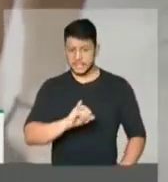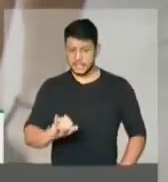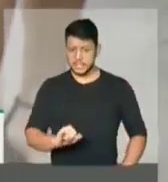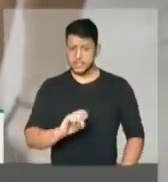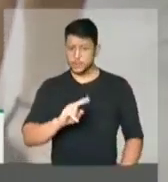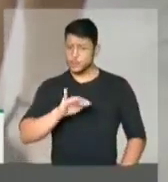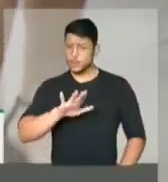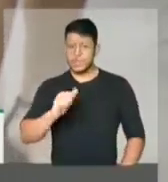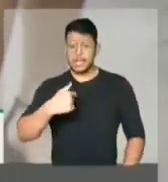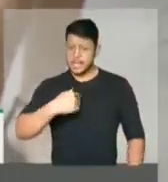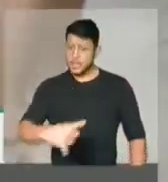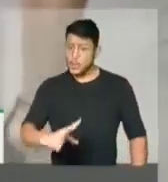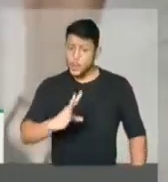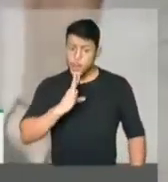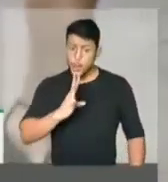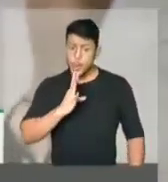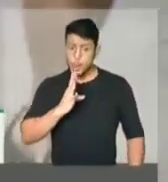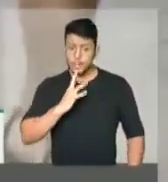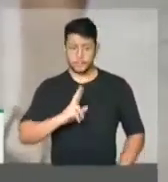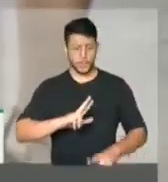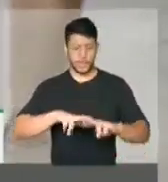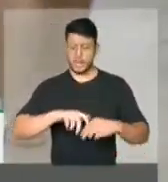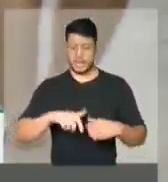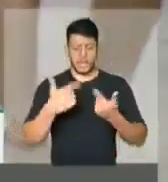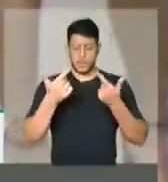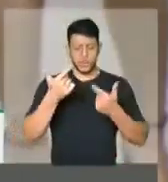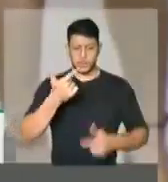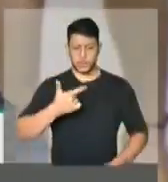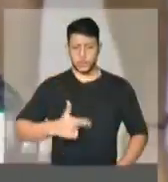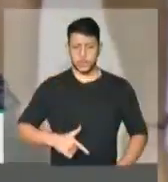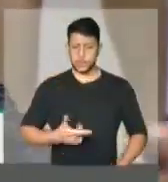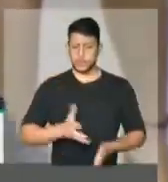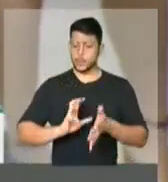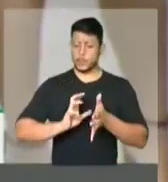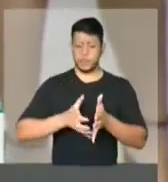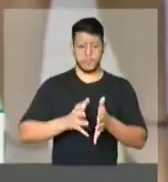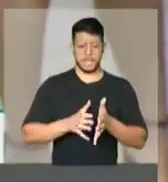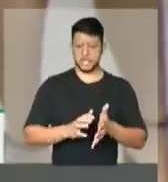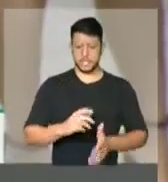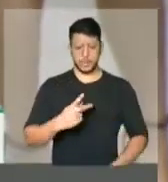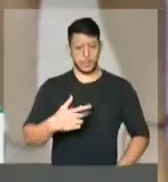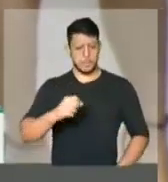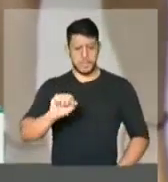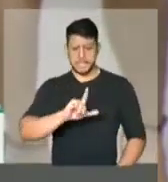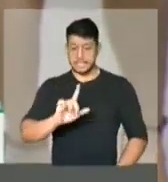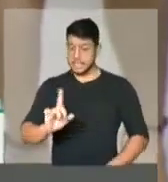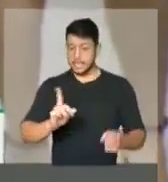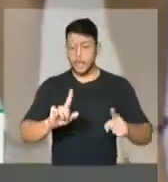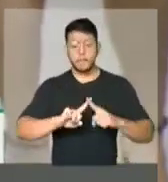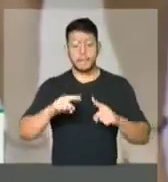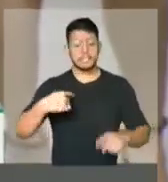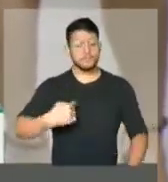Eu posso, porque não sou do PSL, mas assisto tudo o que está acontecendo.